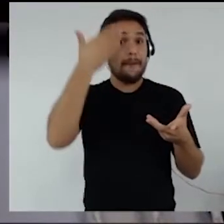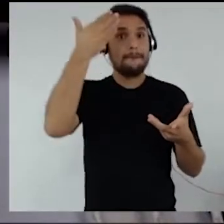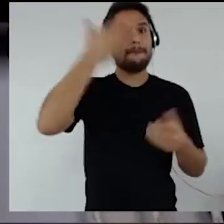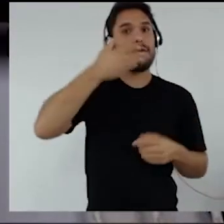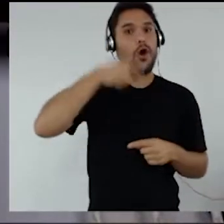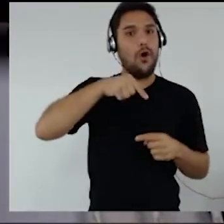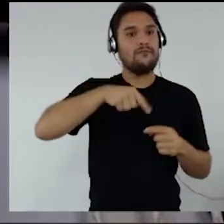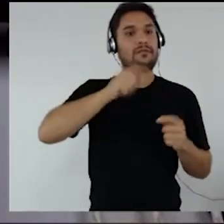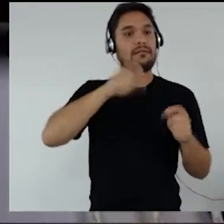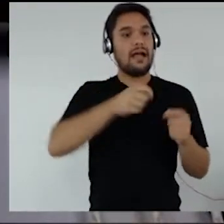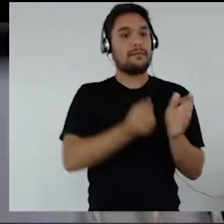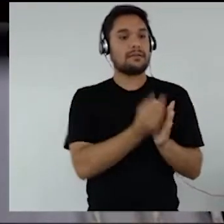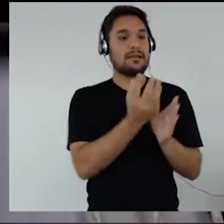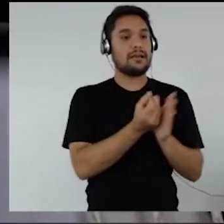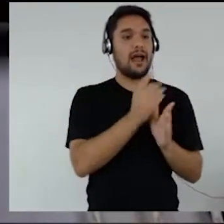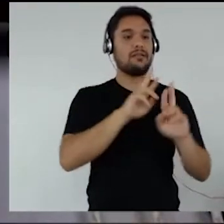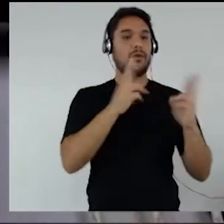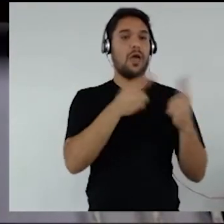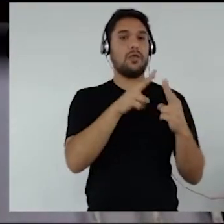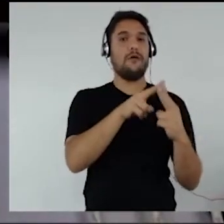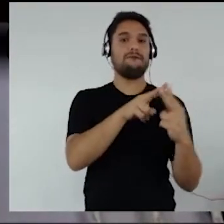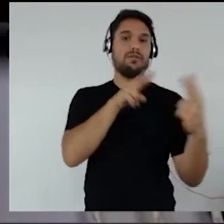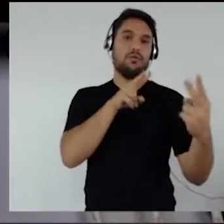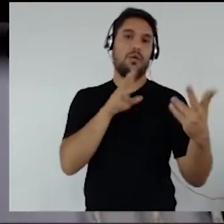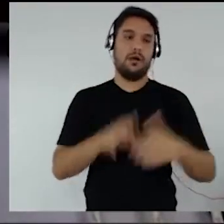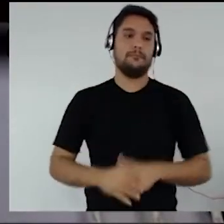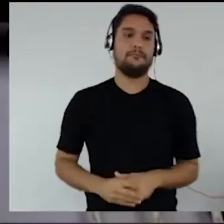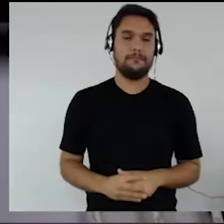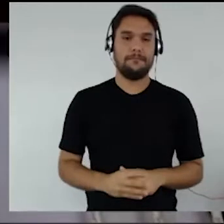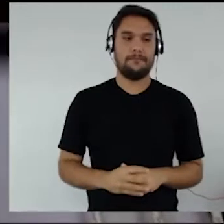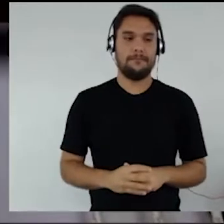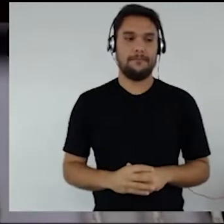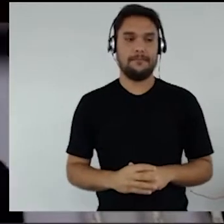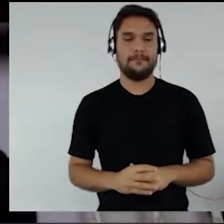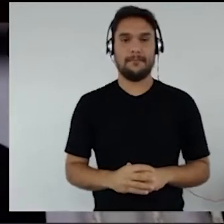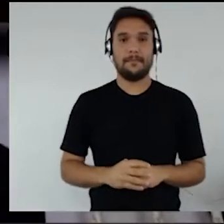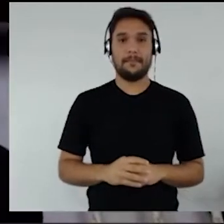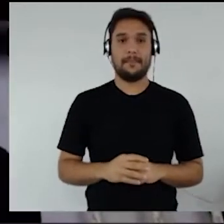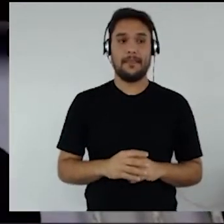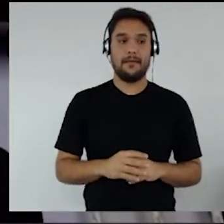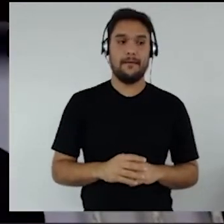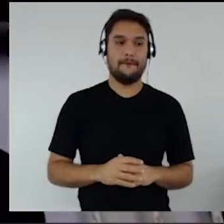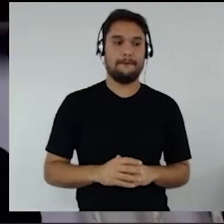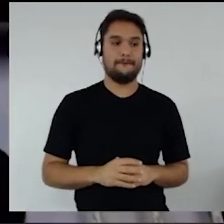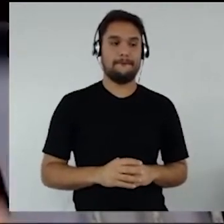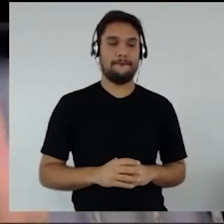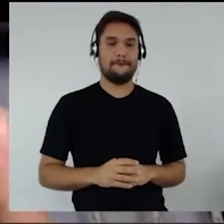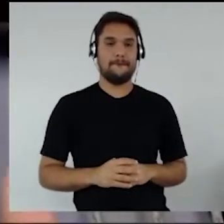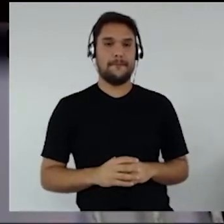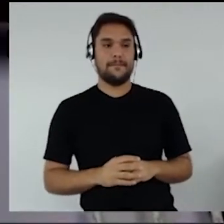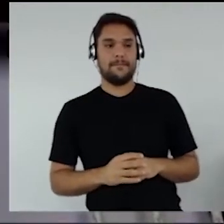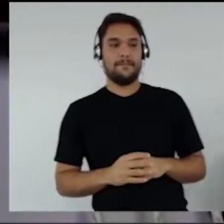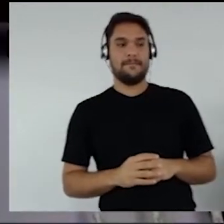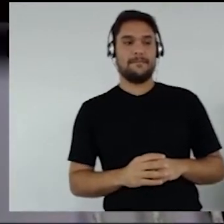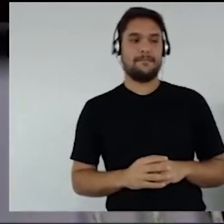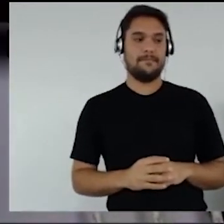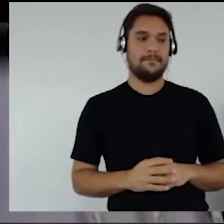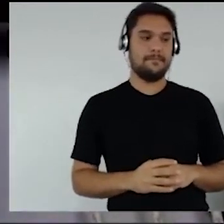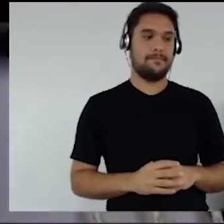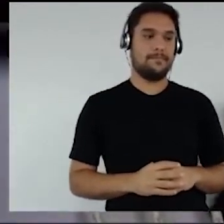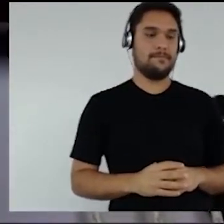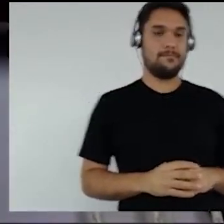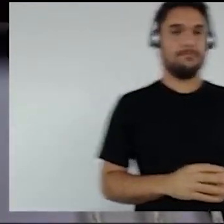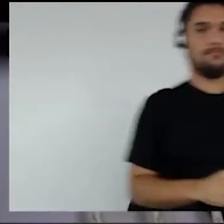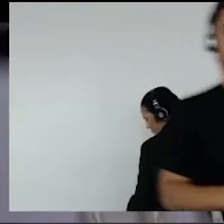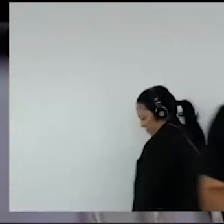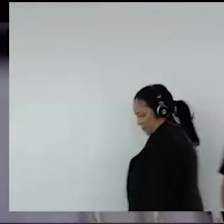que pode ser produzida numa audiência de instrução virtual. Vou contar o outro lado da moeda, porque eu sou